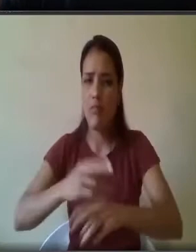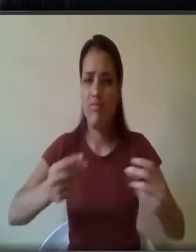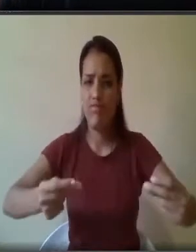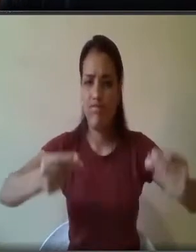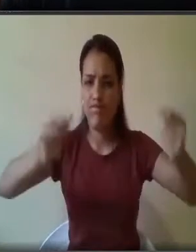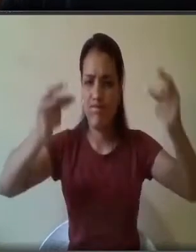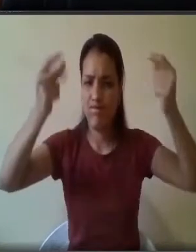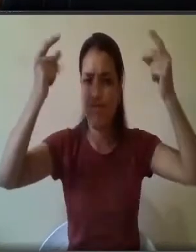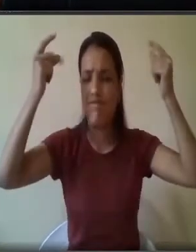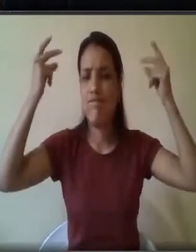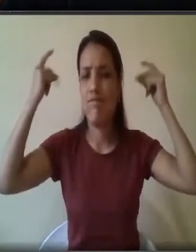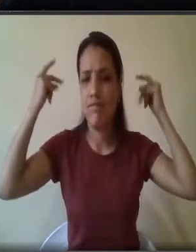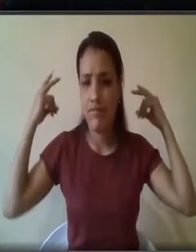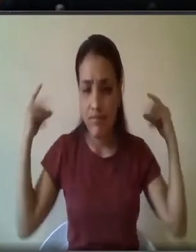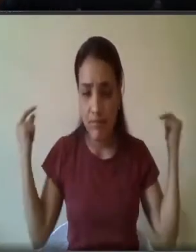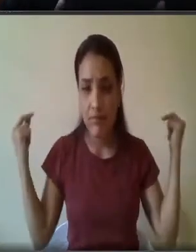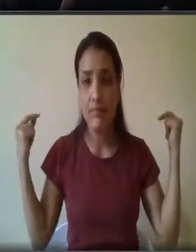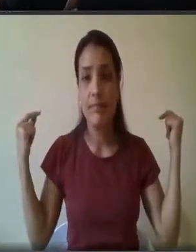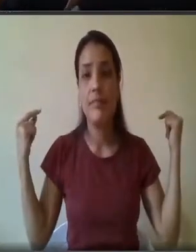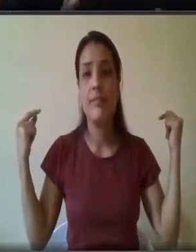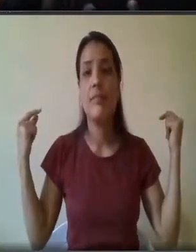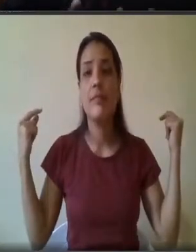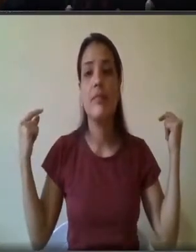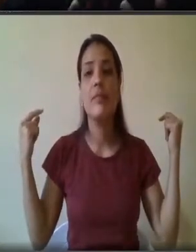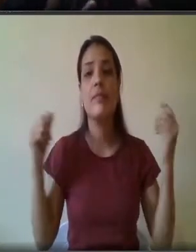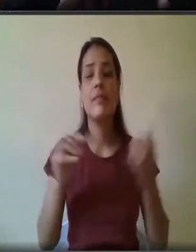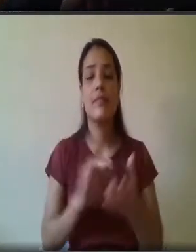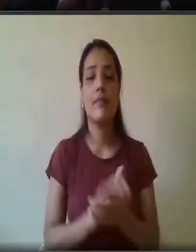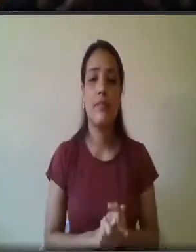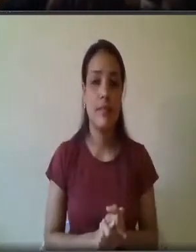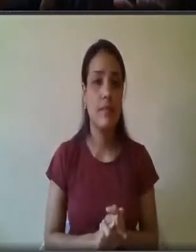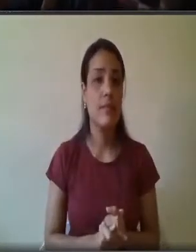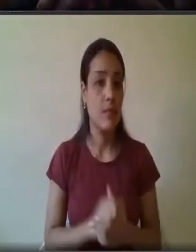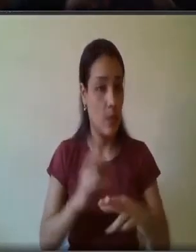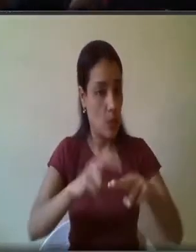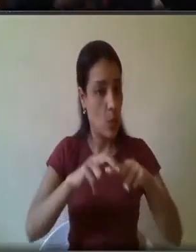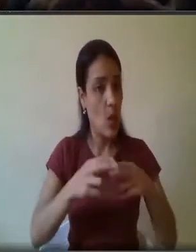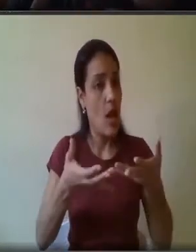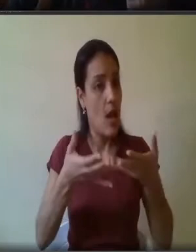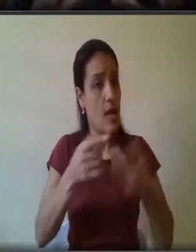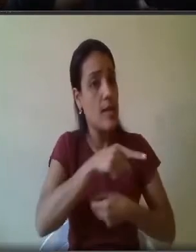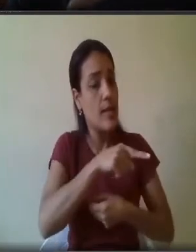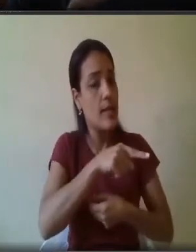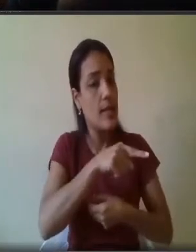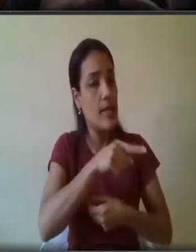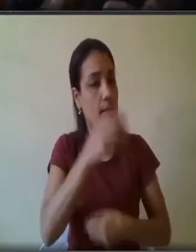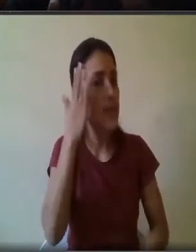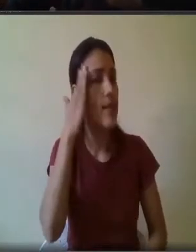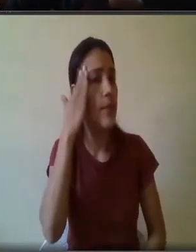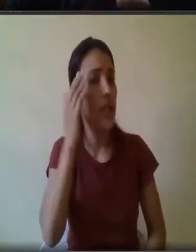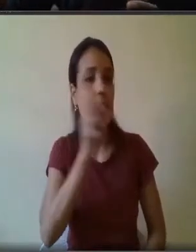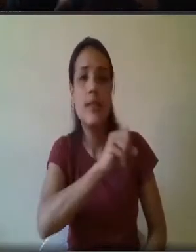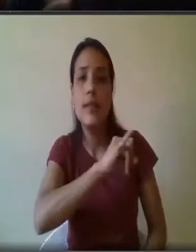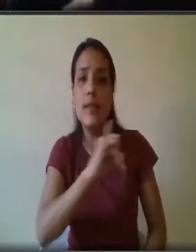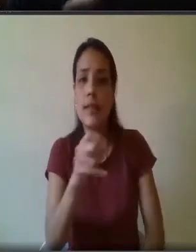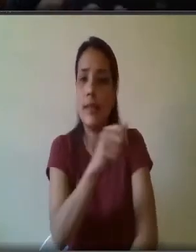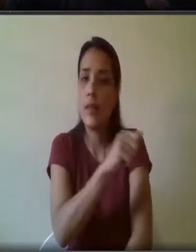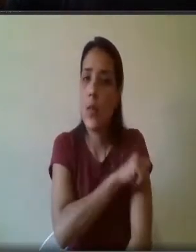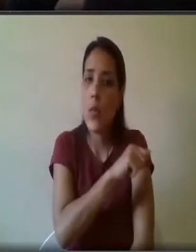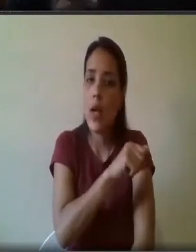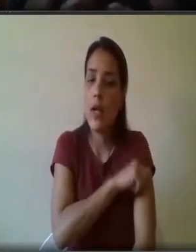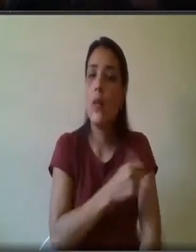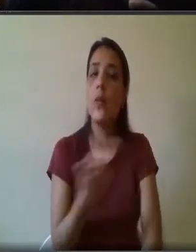base epirogênica. Então, o Enem ele quer ver se o aluno consegue fazer essa